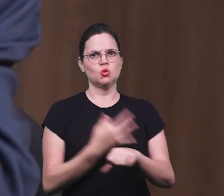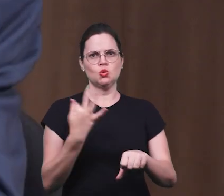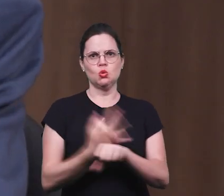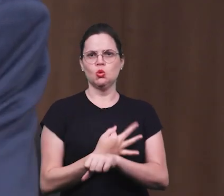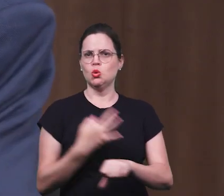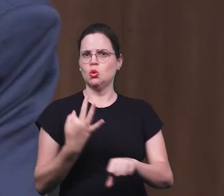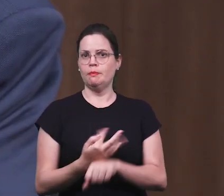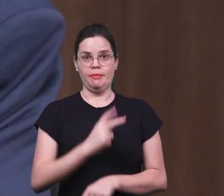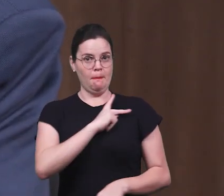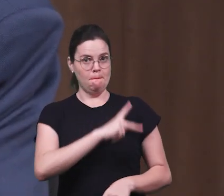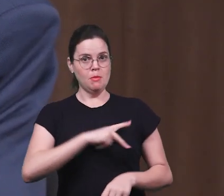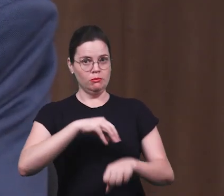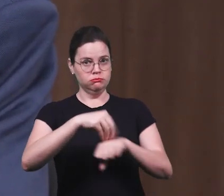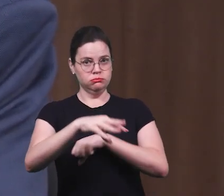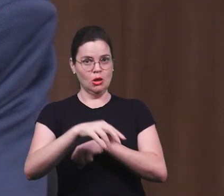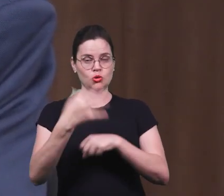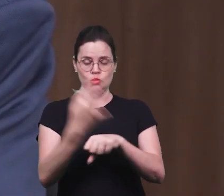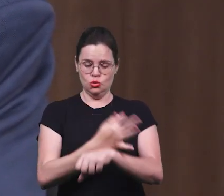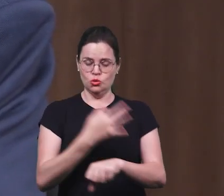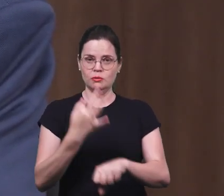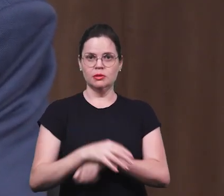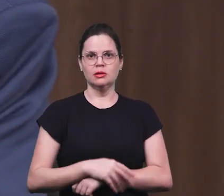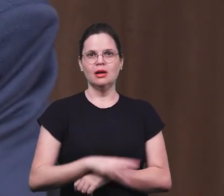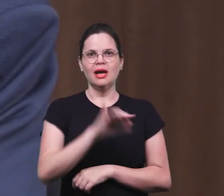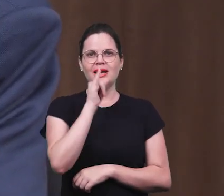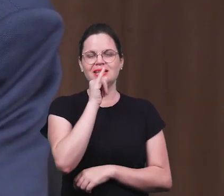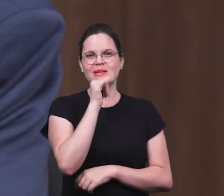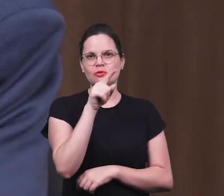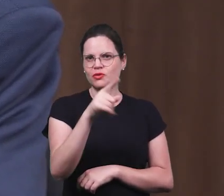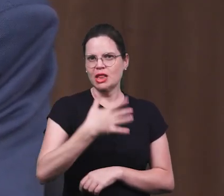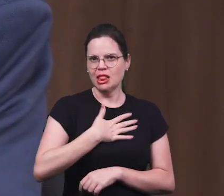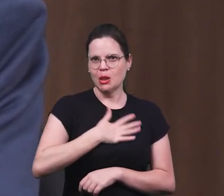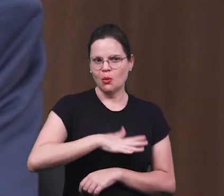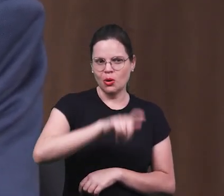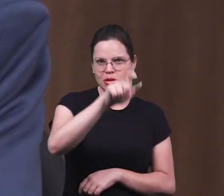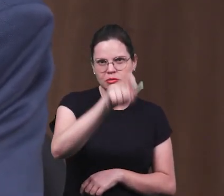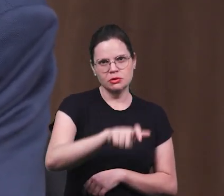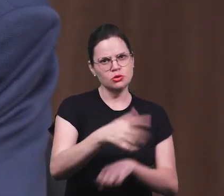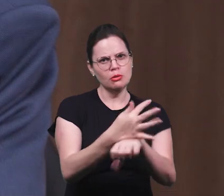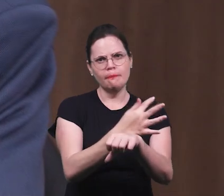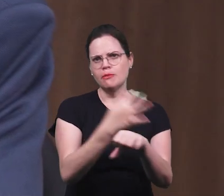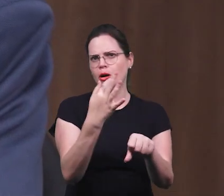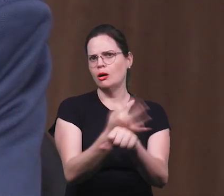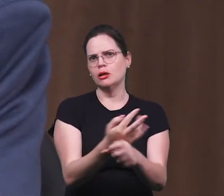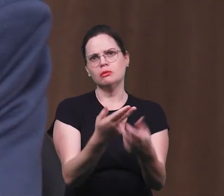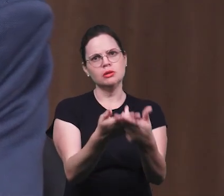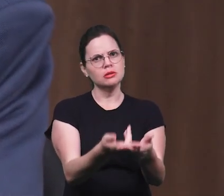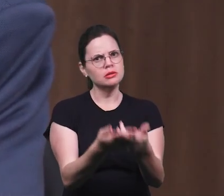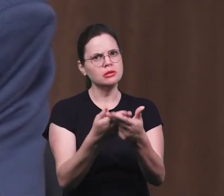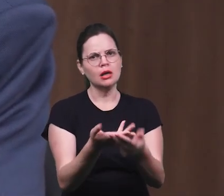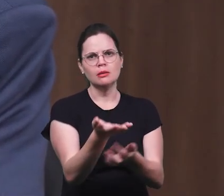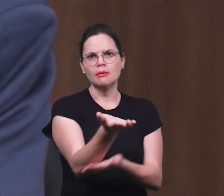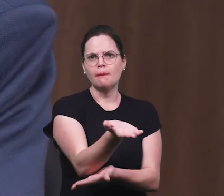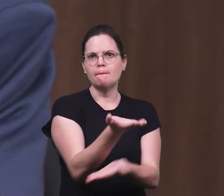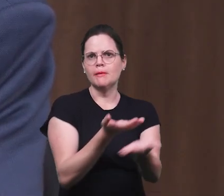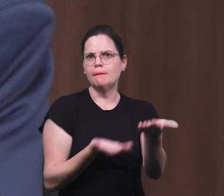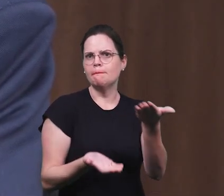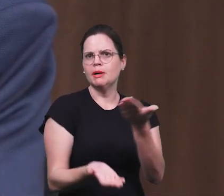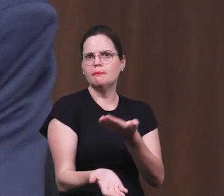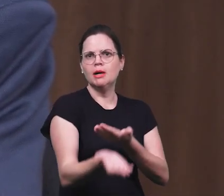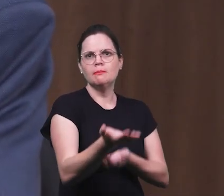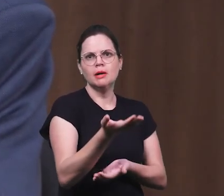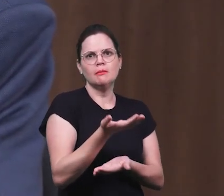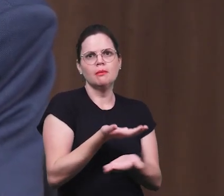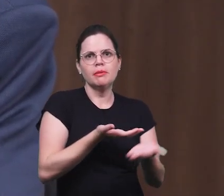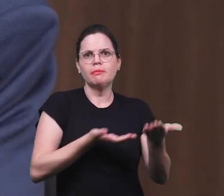irmão tal, a gente fala, perdoa o irmão lá, suporta, convive com ele e vai vivendo. É uma comunidade de pessoas